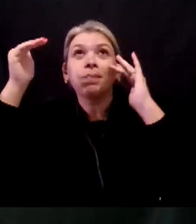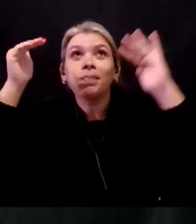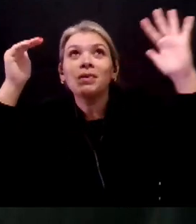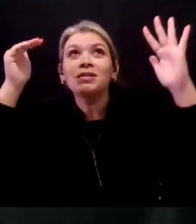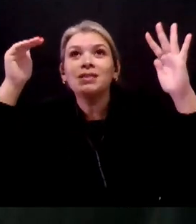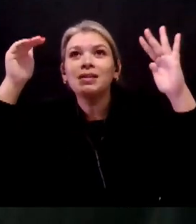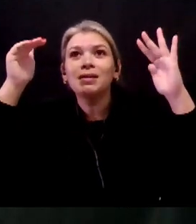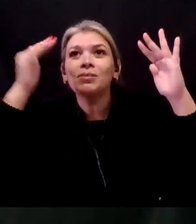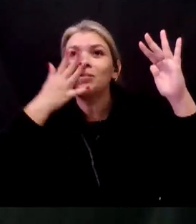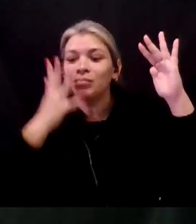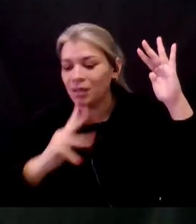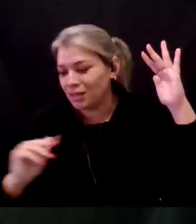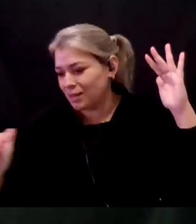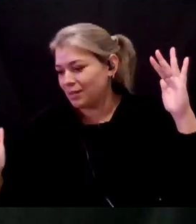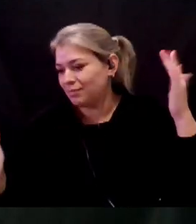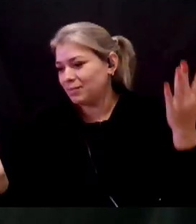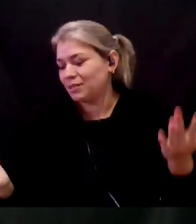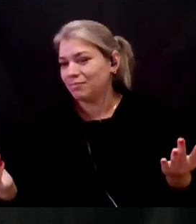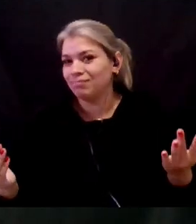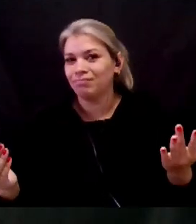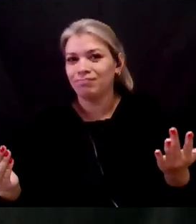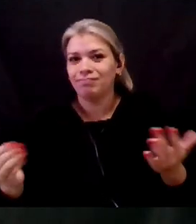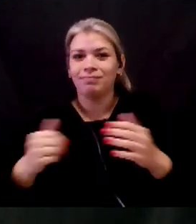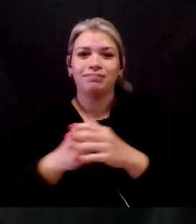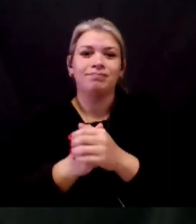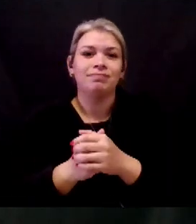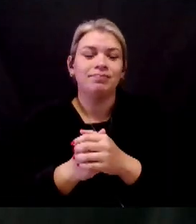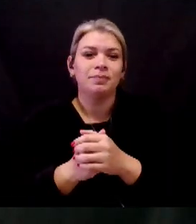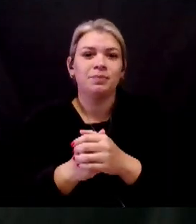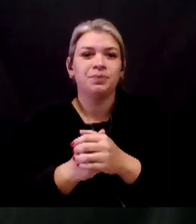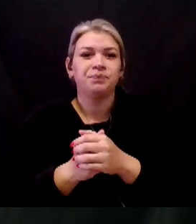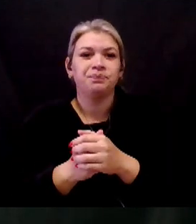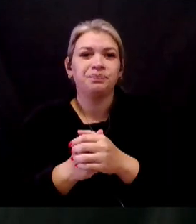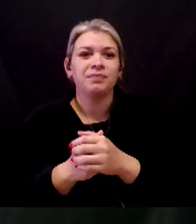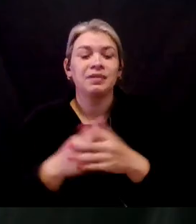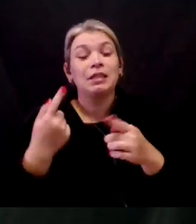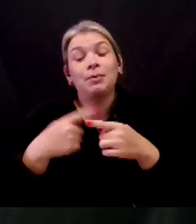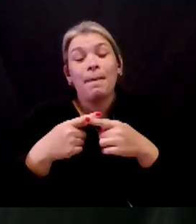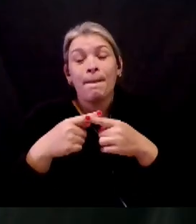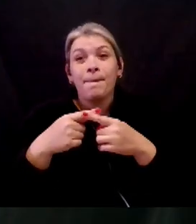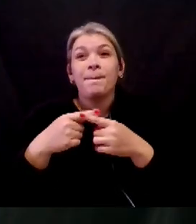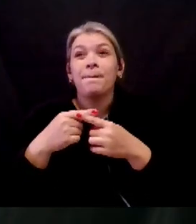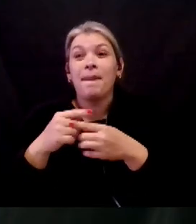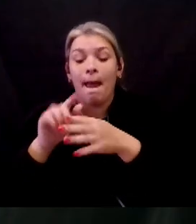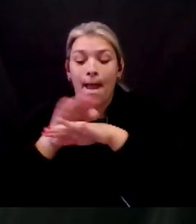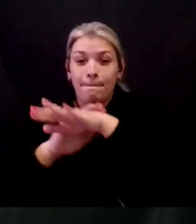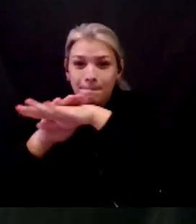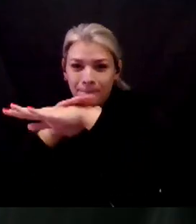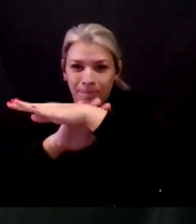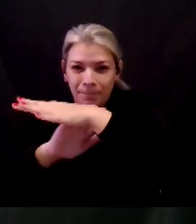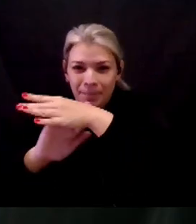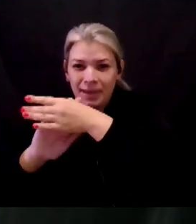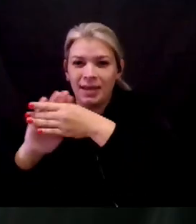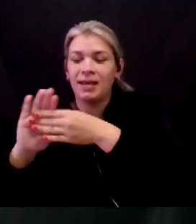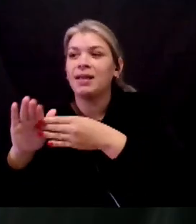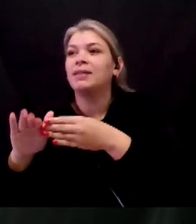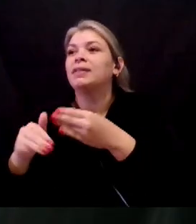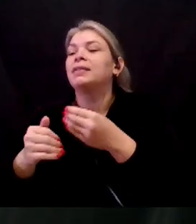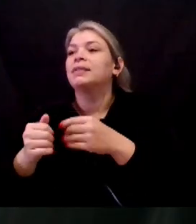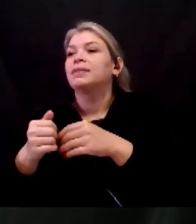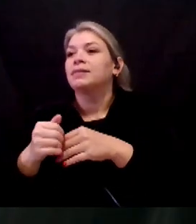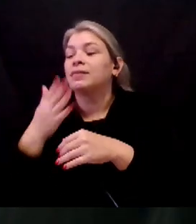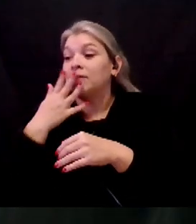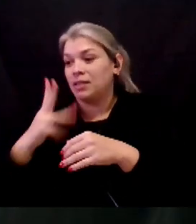repente utiliza lá um sérum, mas a pele da criança, ela é mais fininha, ela é mais sensível. Sim. E tem muita diferença da